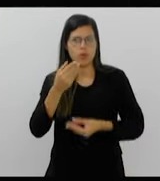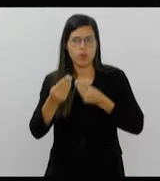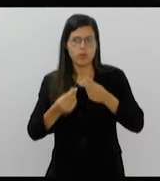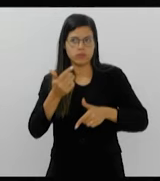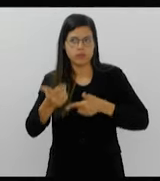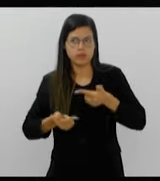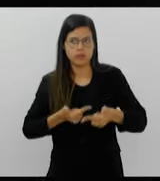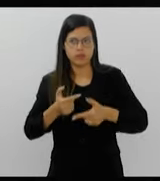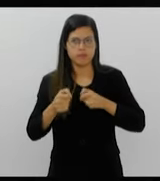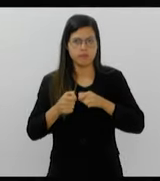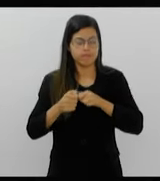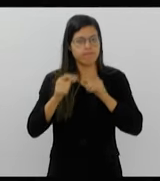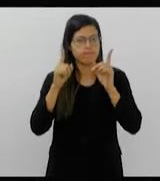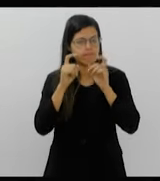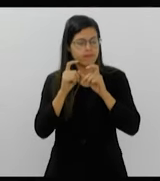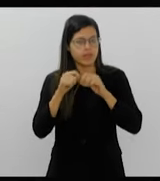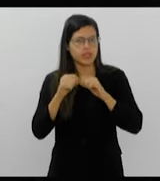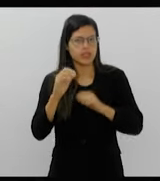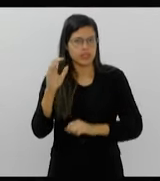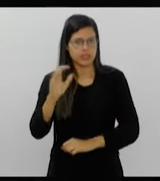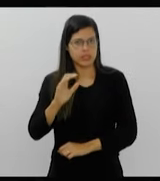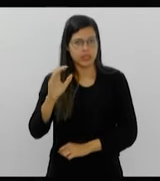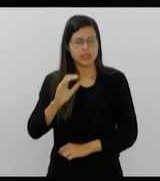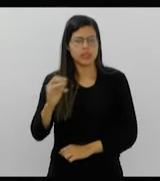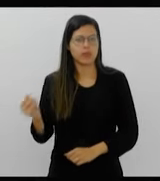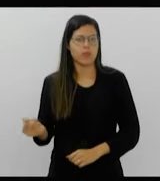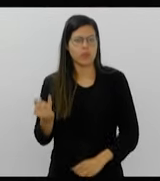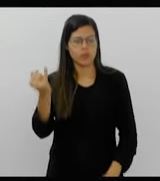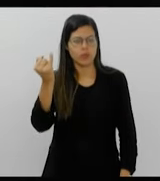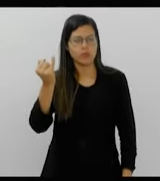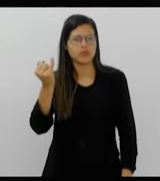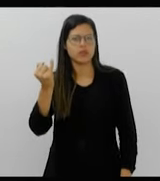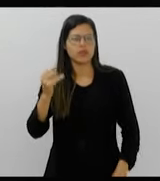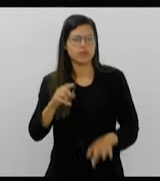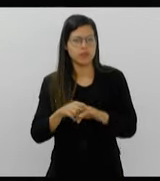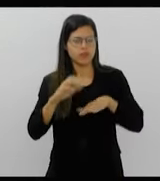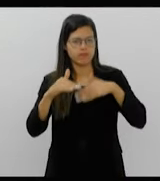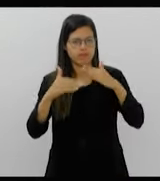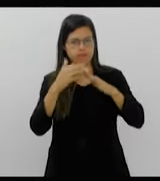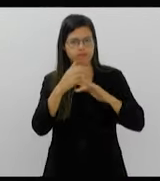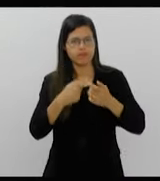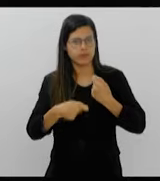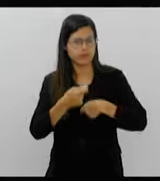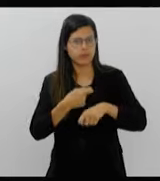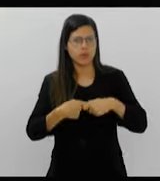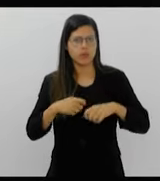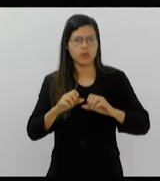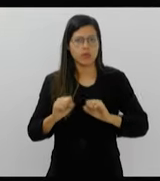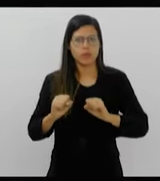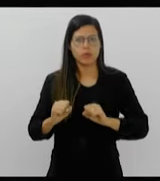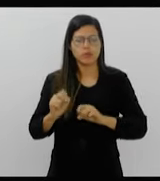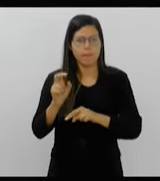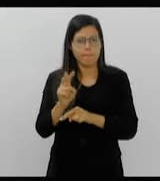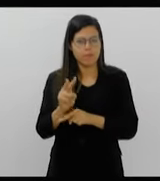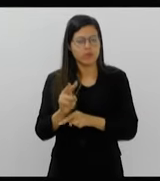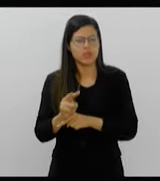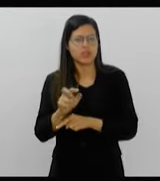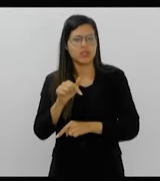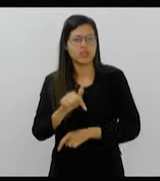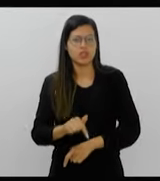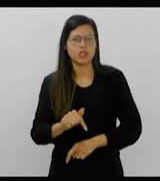é fazer ciência e, especialmente, quão importante é o fazer científico para o desenvolvimento econômico, possa ser resguardada de